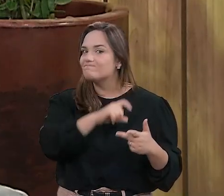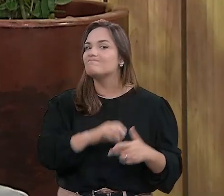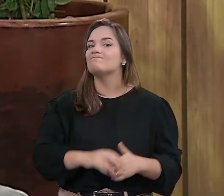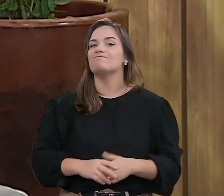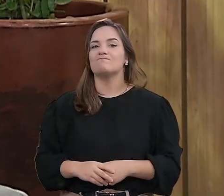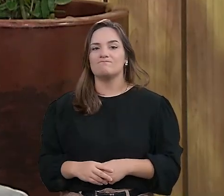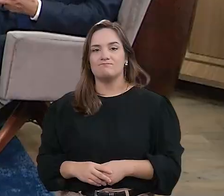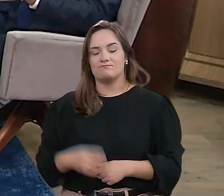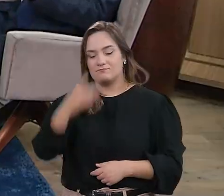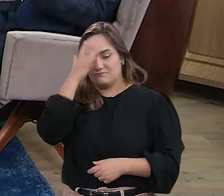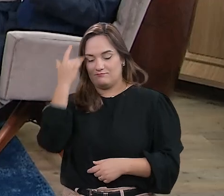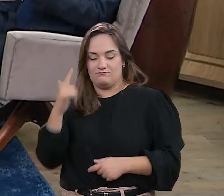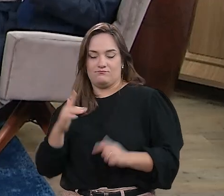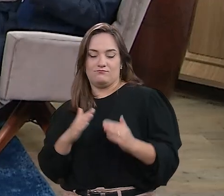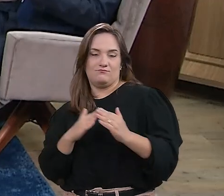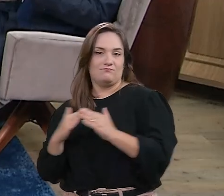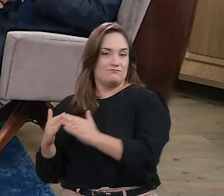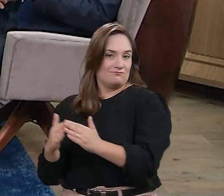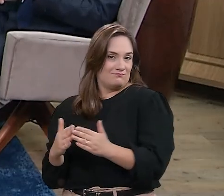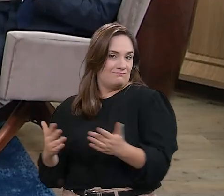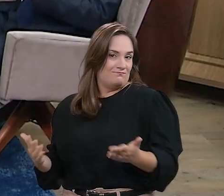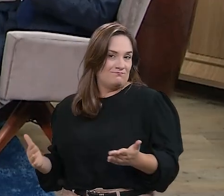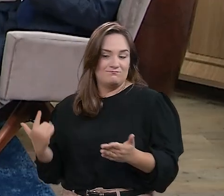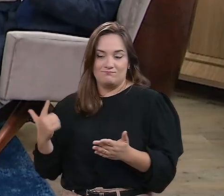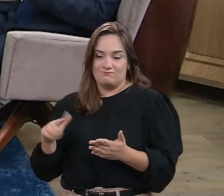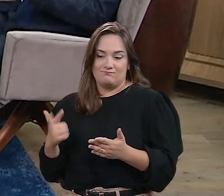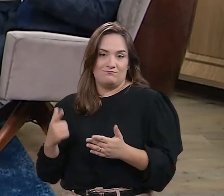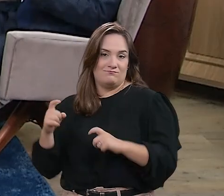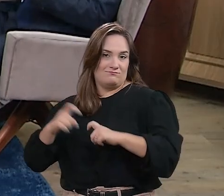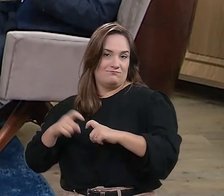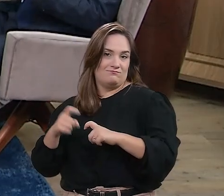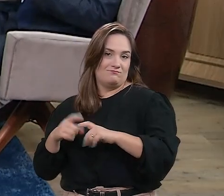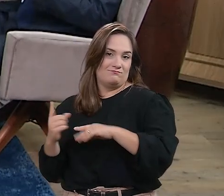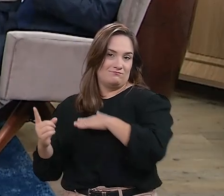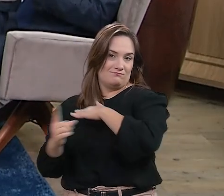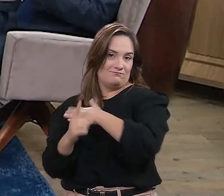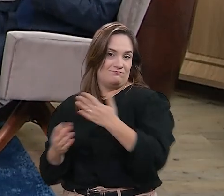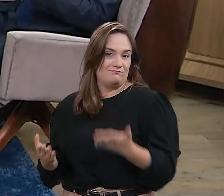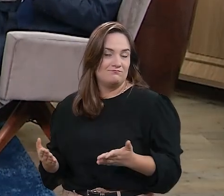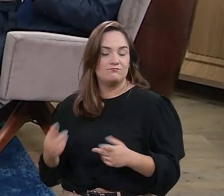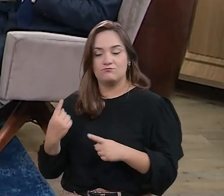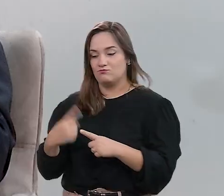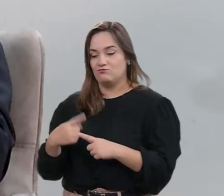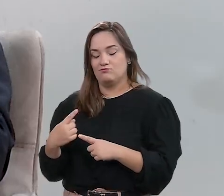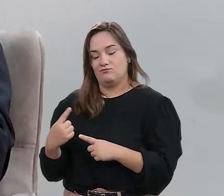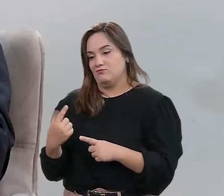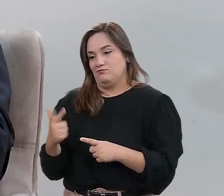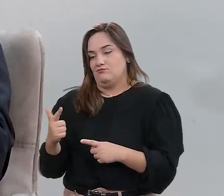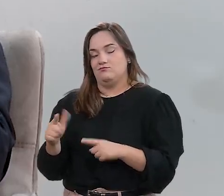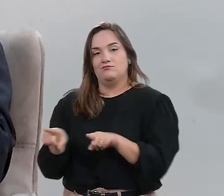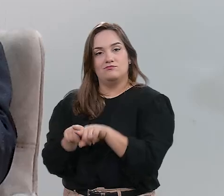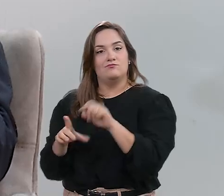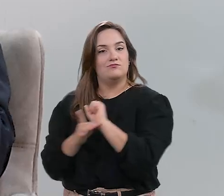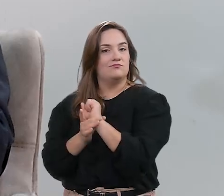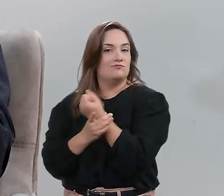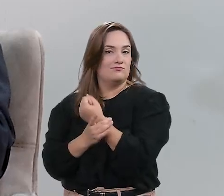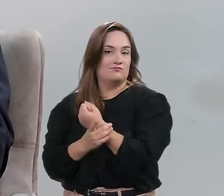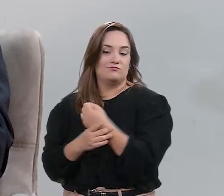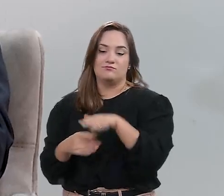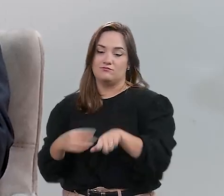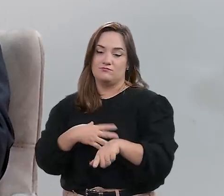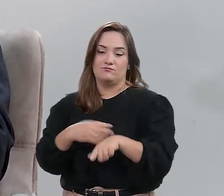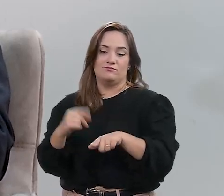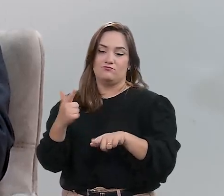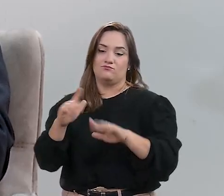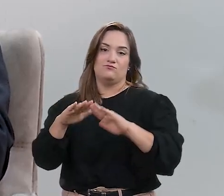difícil, onde pessoas não tinham casa para morar, não tinham assistência médica, não tinham segurança, né? Os filhos